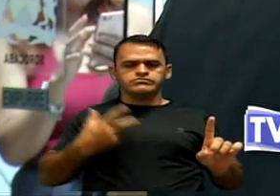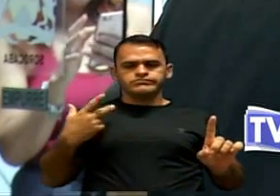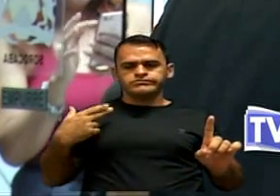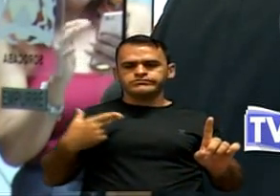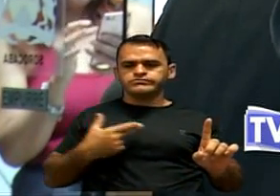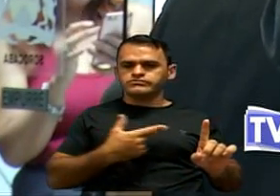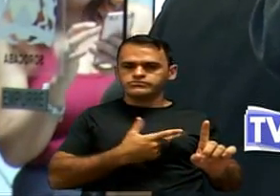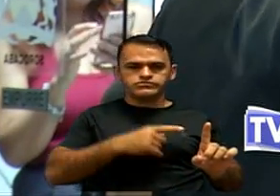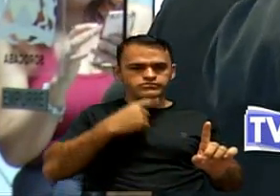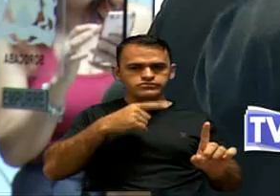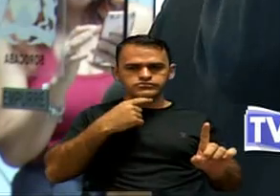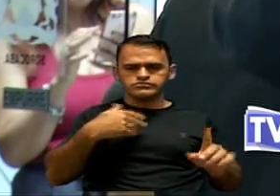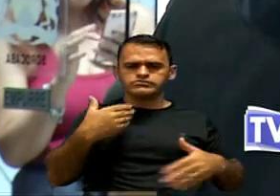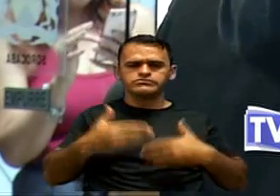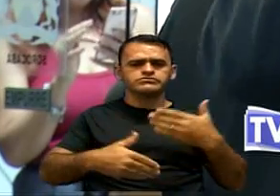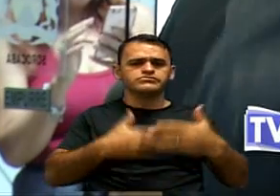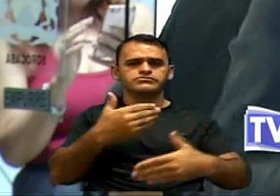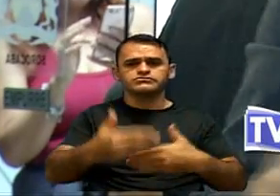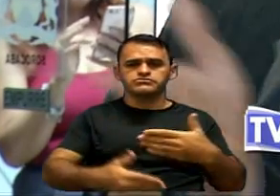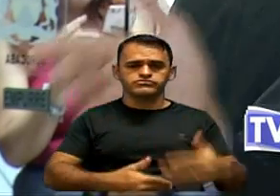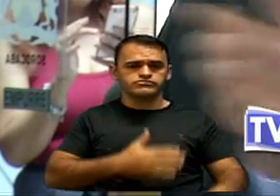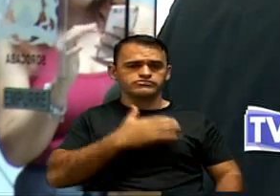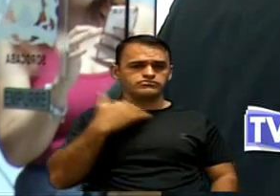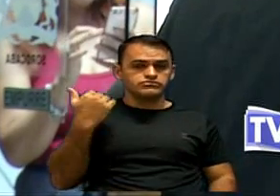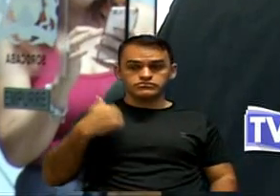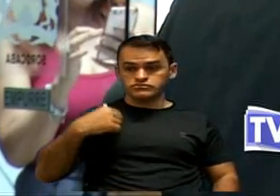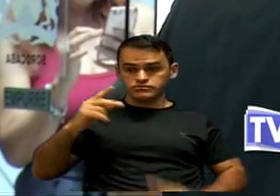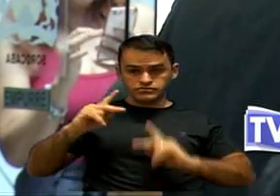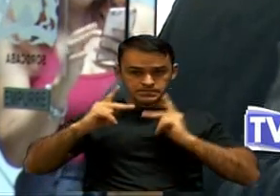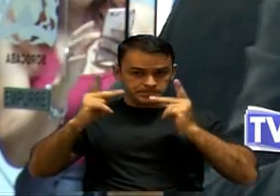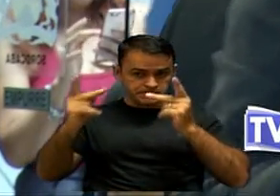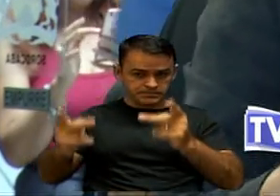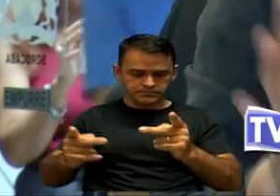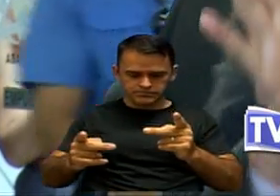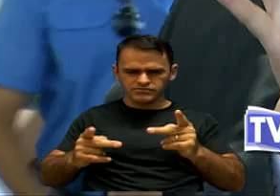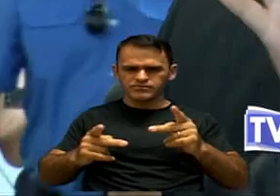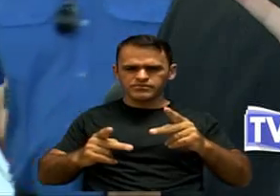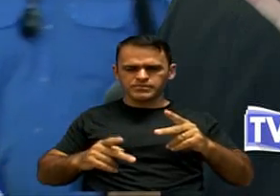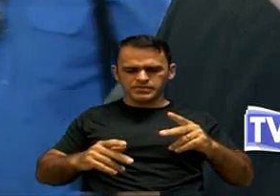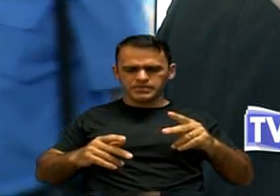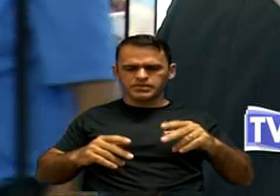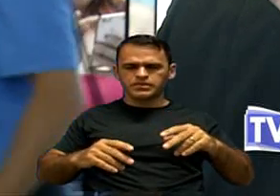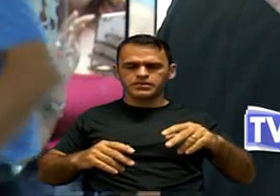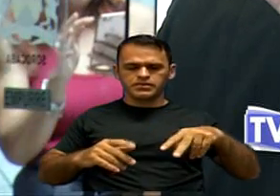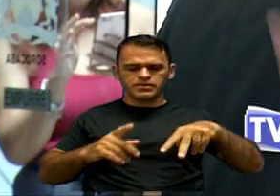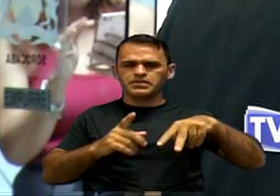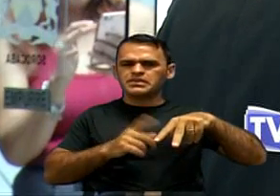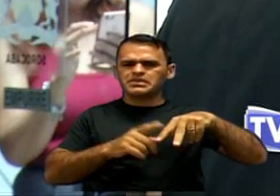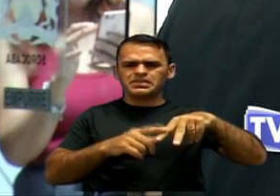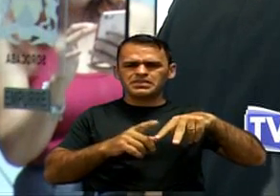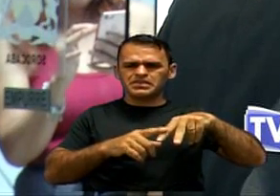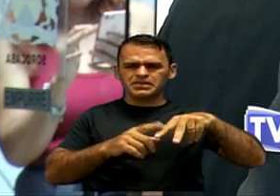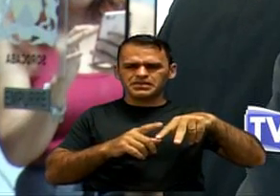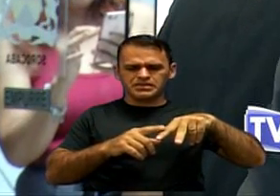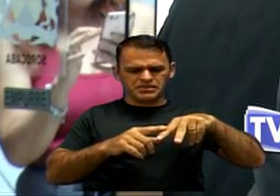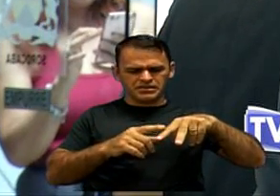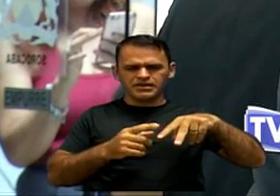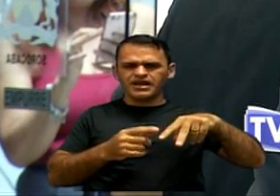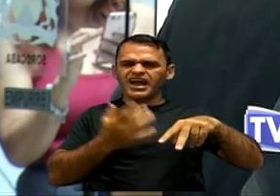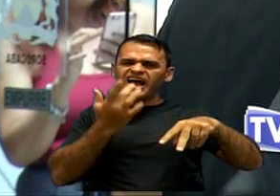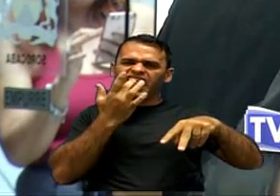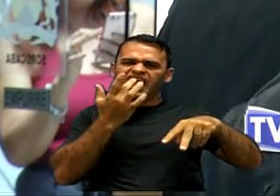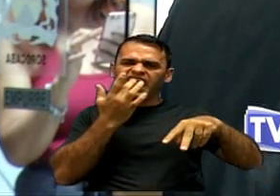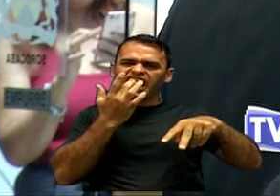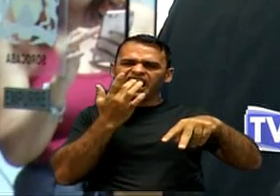tempo, ela veio a falecer. Ai, porque coitada. Quando eu fui visitar ela, Luiz Santos... A perna dela estava... A diferença enorme. Tinha colado o osso